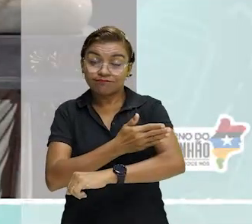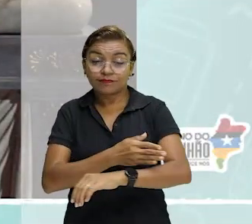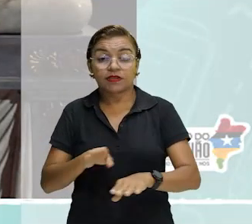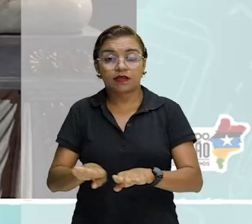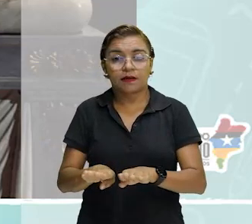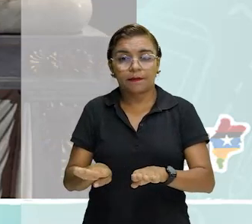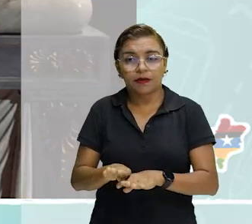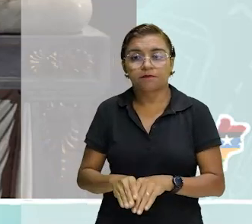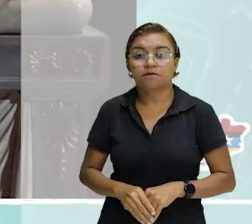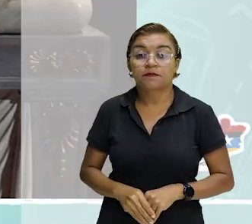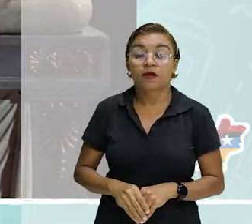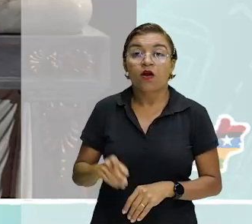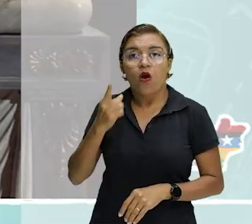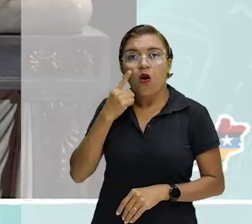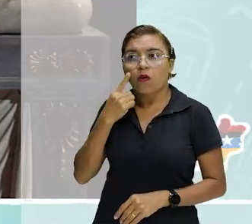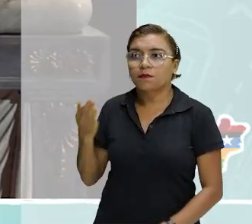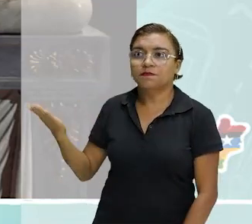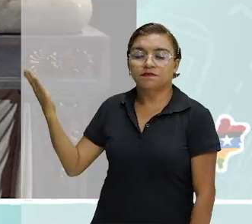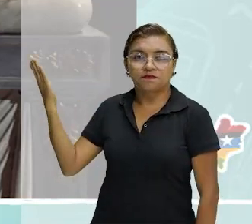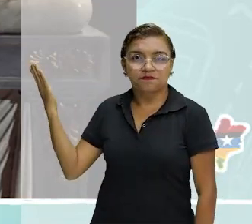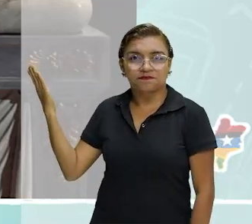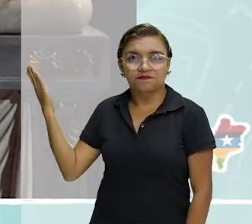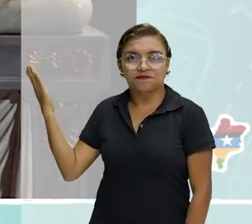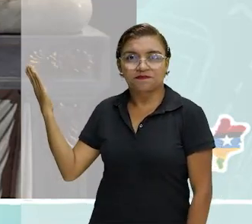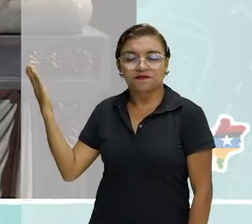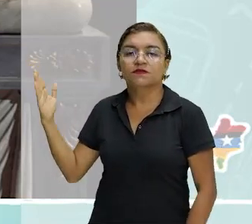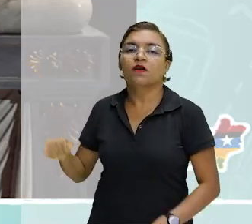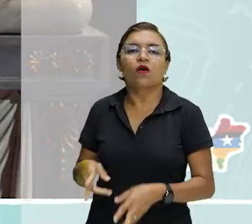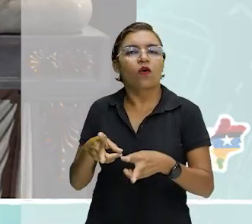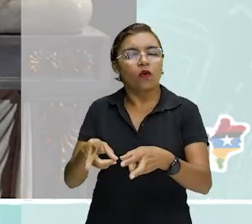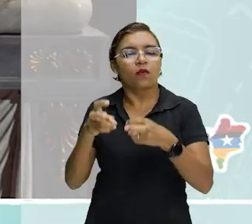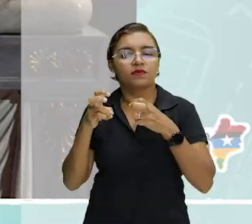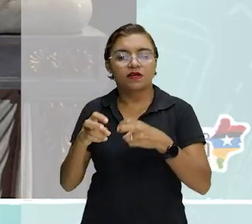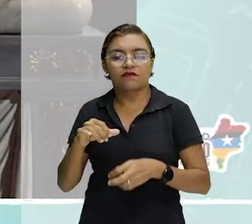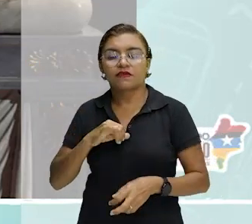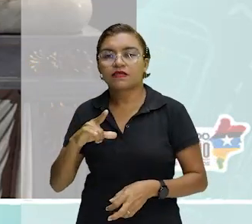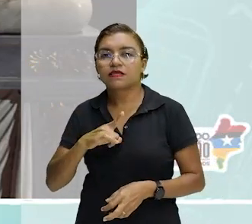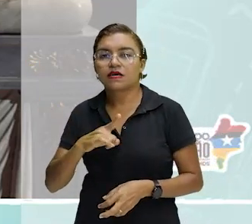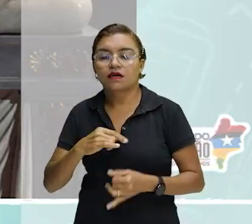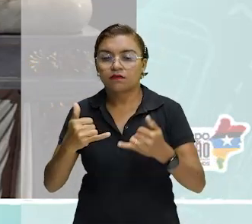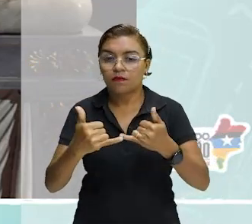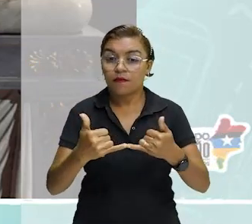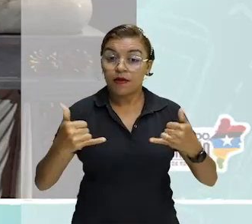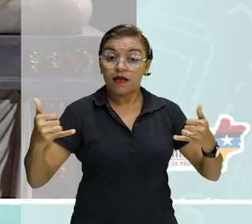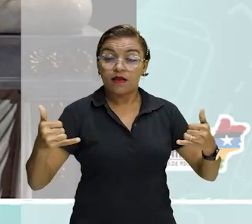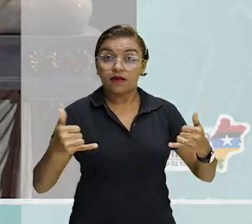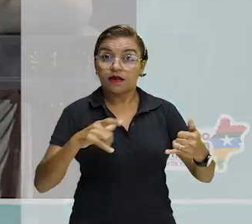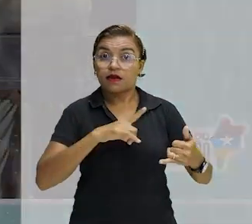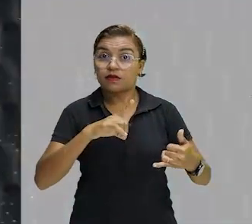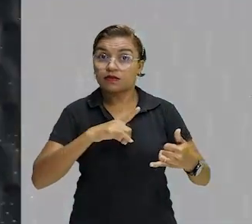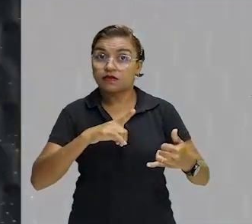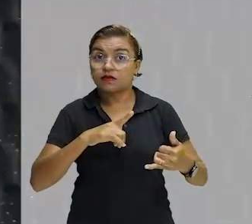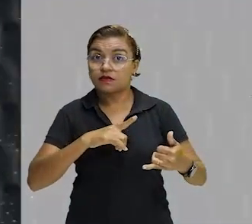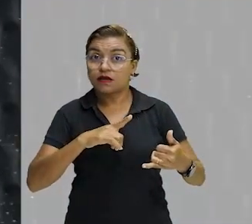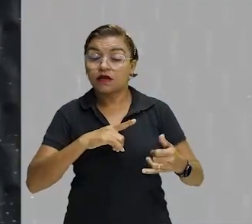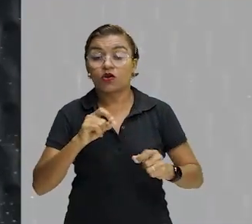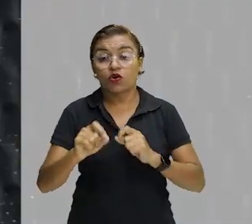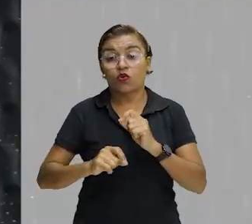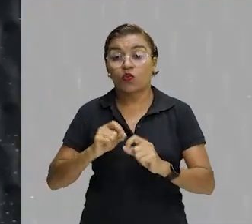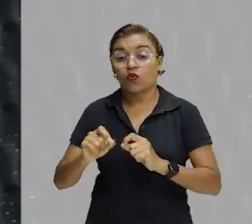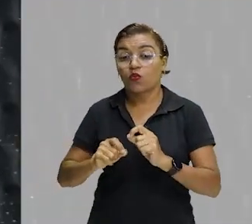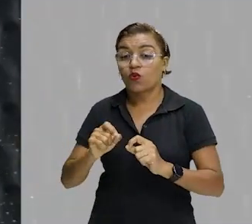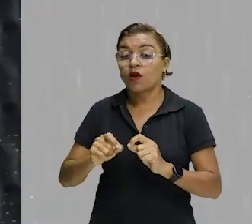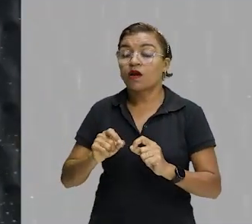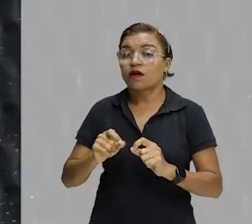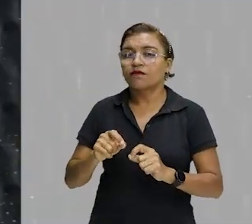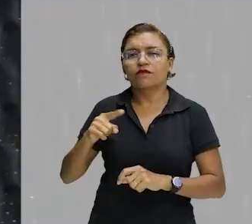com o Barroco, né? 1, 2. Observem que tem uma linha específica e ela segue um padrão. Tanto é que você começa, querendo